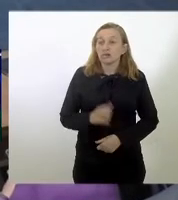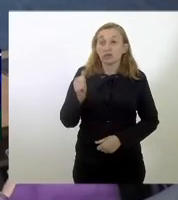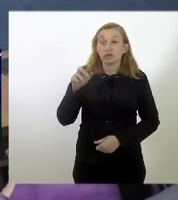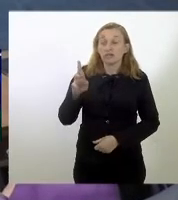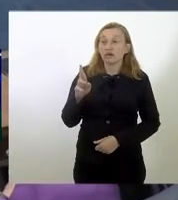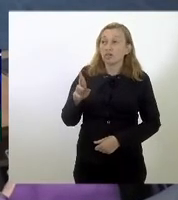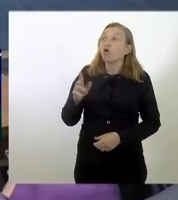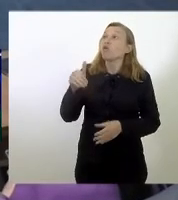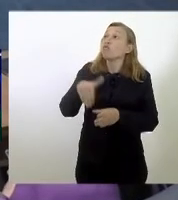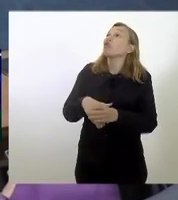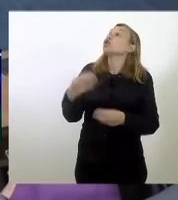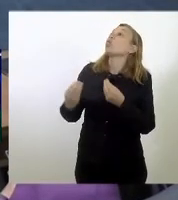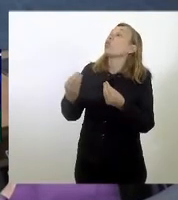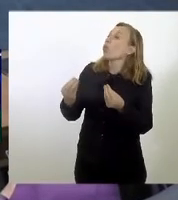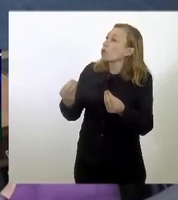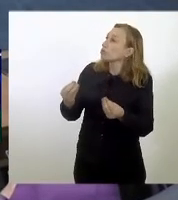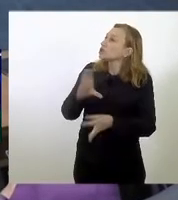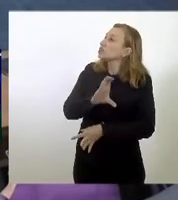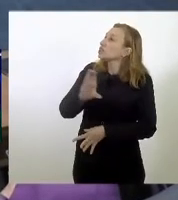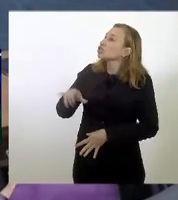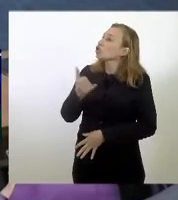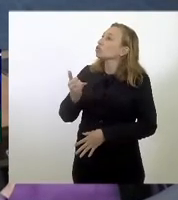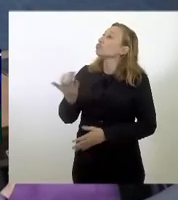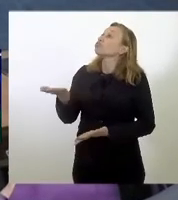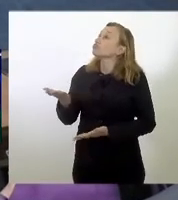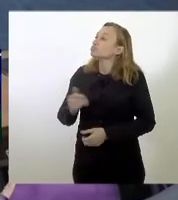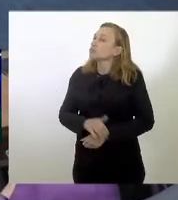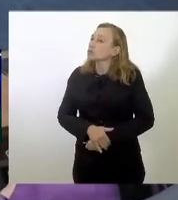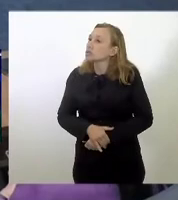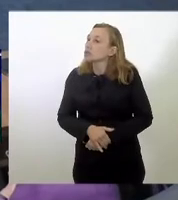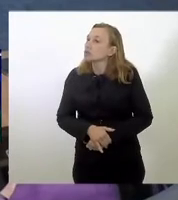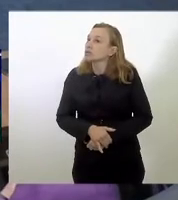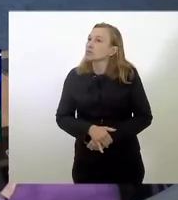Como vota a Vossa Excelência na CCJ, Rosenberg?